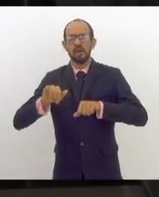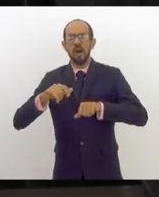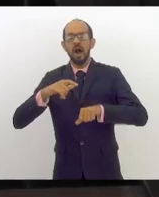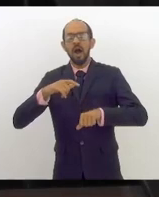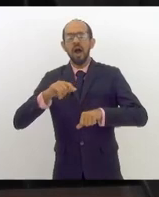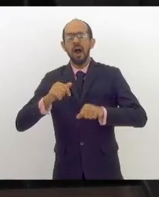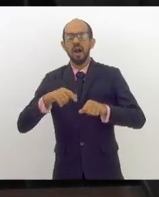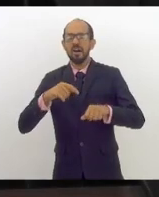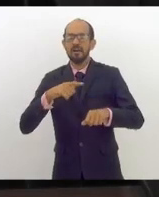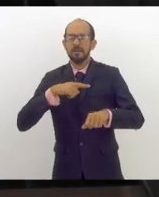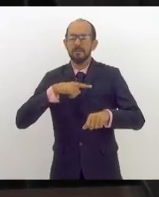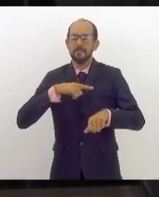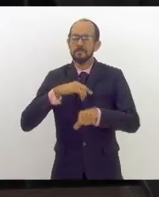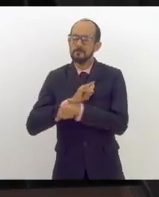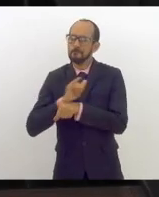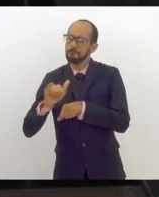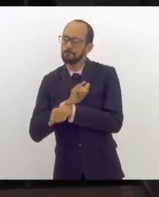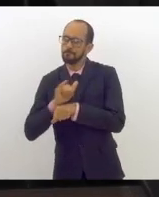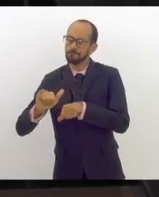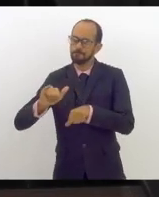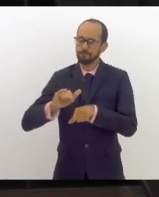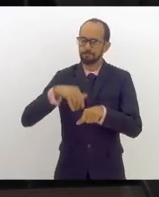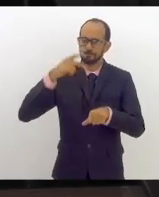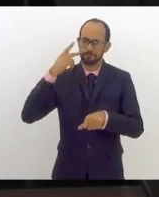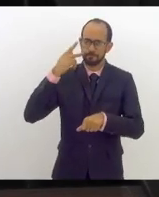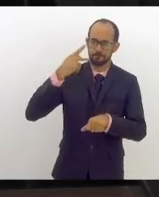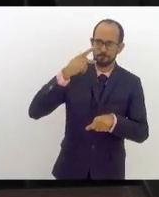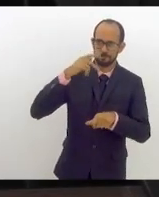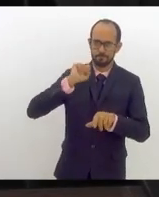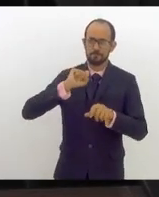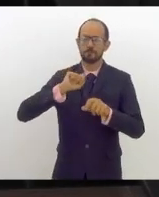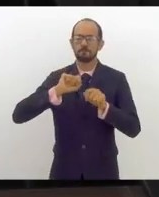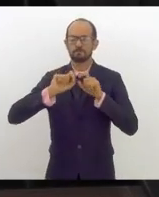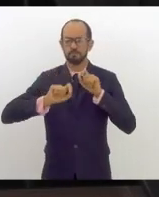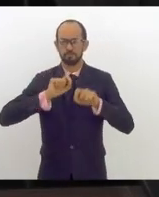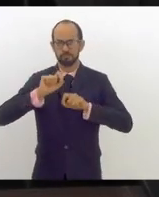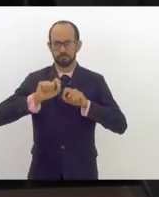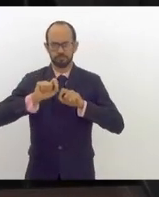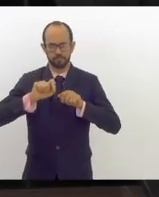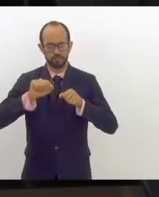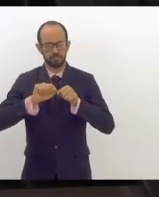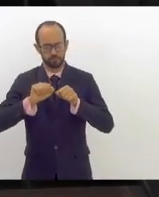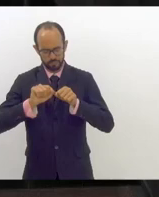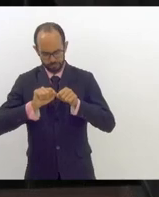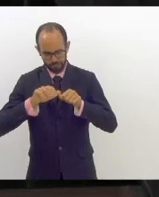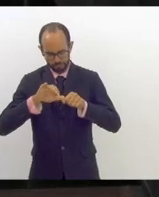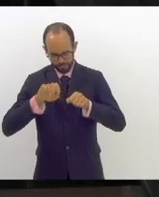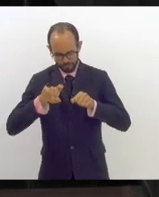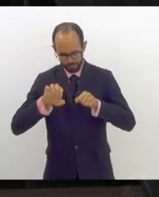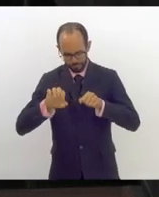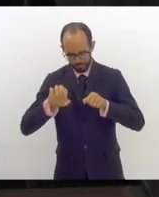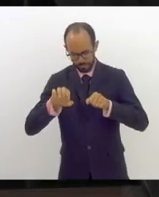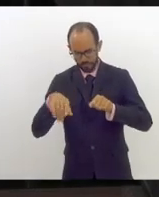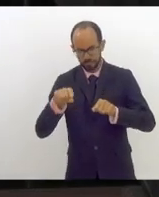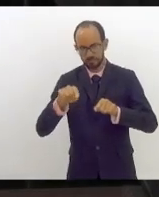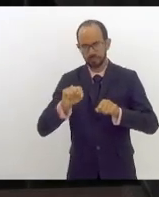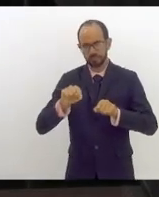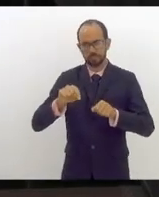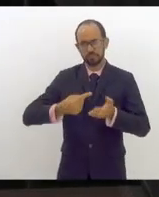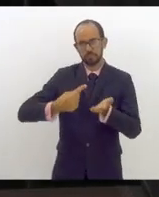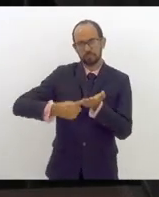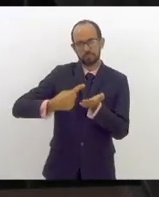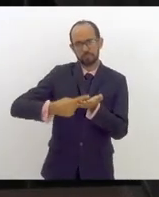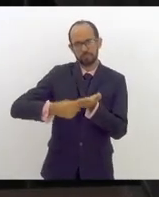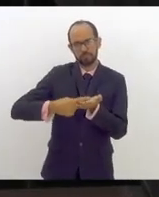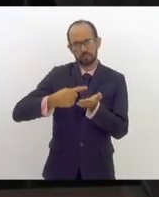mas ainda que seja uma estratégia paga é trazer para Cedae a possibilidade de celebração de contratos